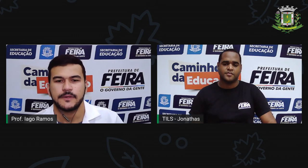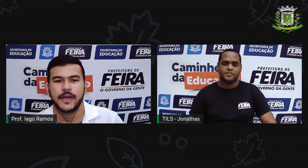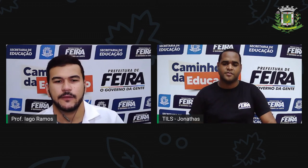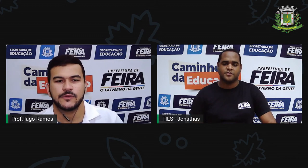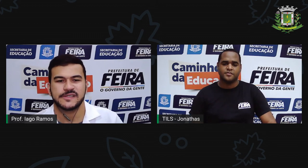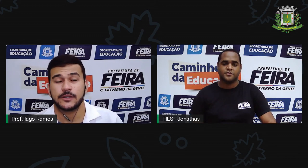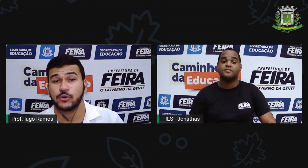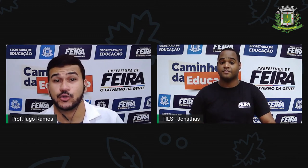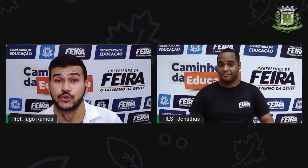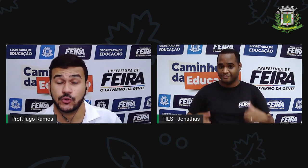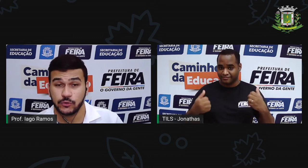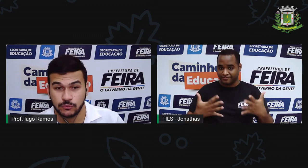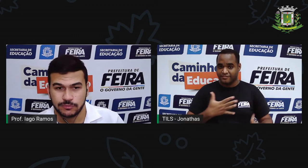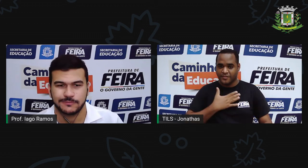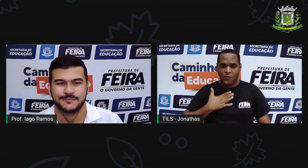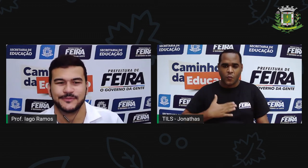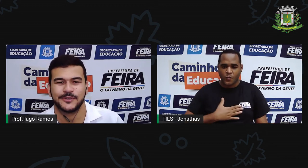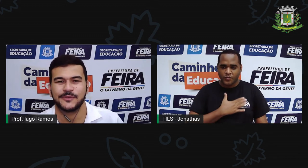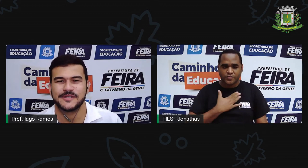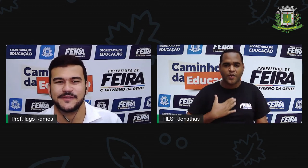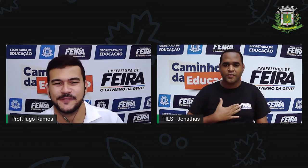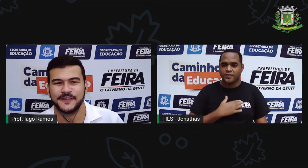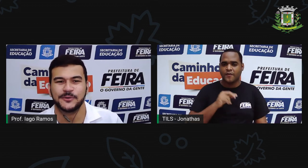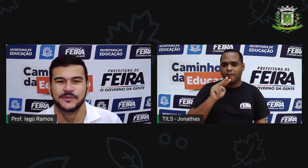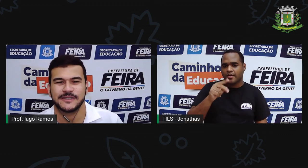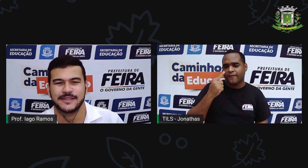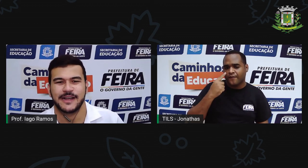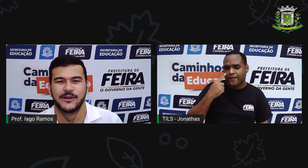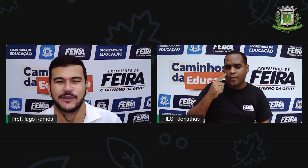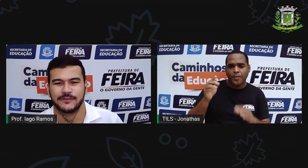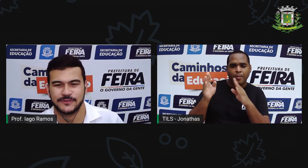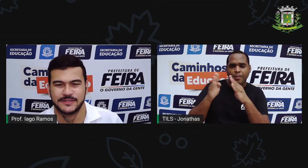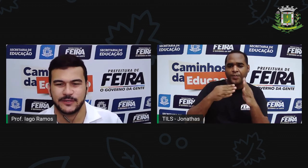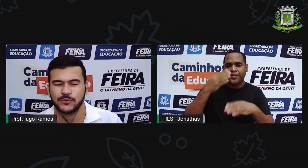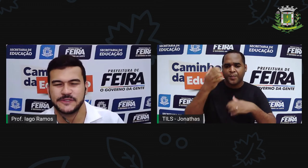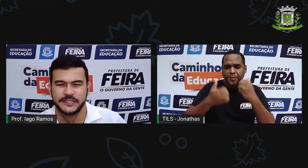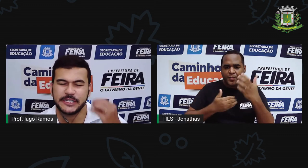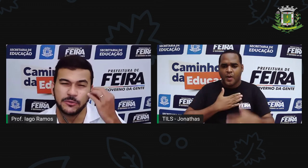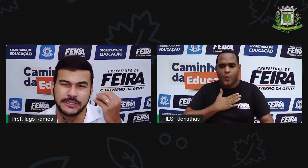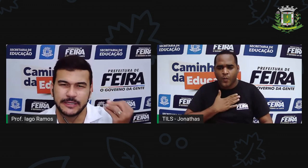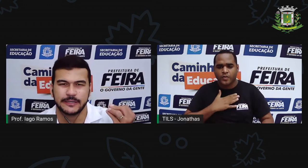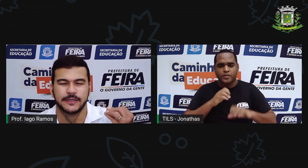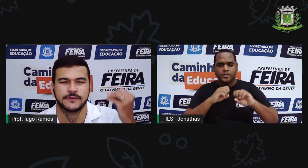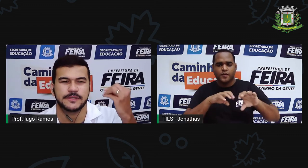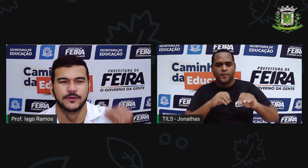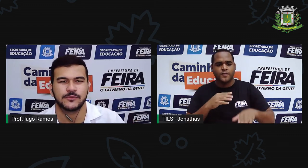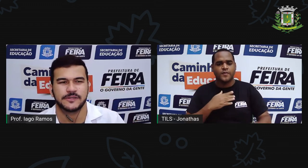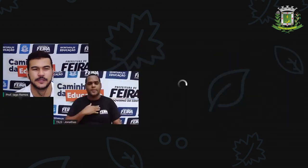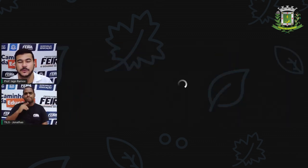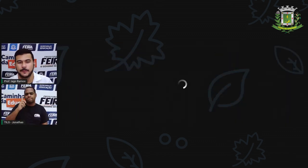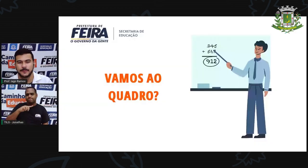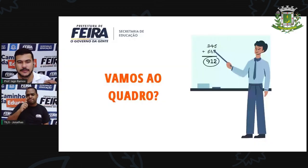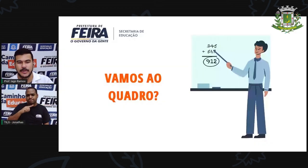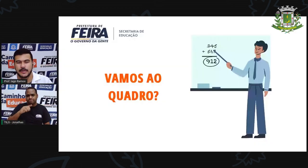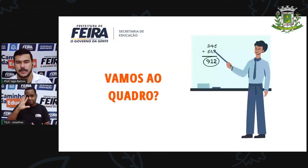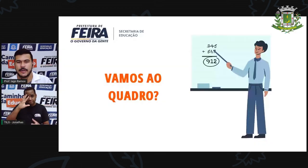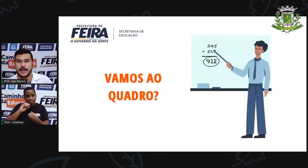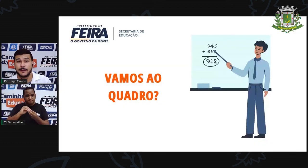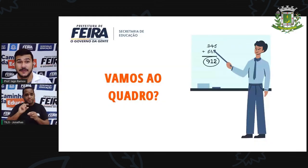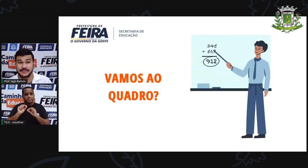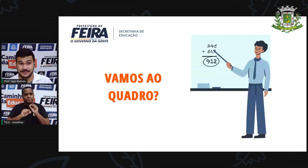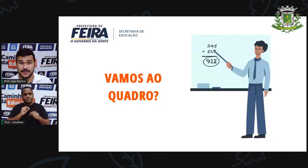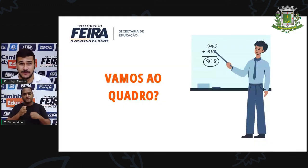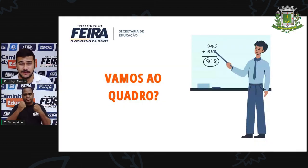E aí, você gostou do que você viu nessa aula? Você conseguiu entender? Você conseguiu captar